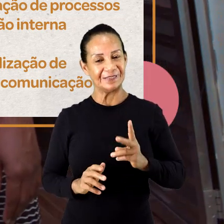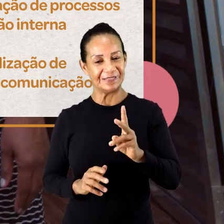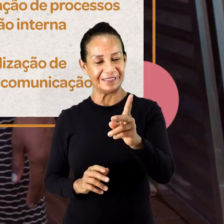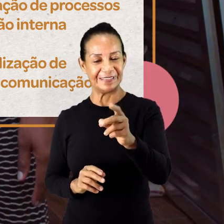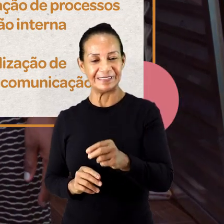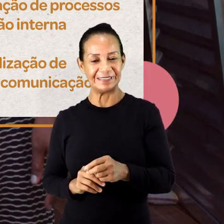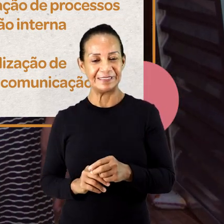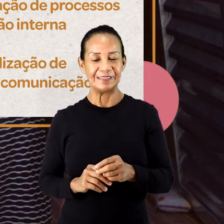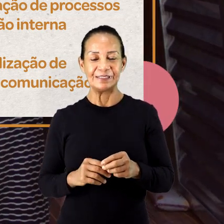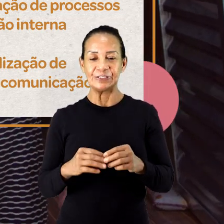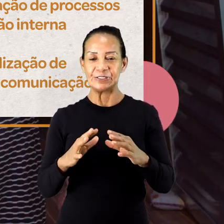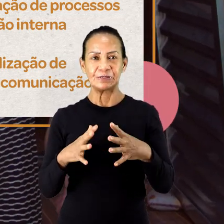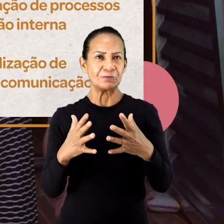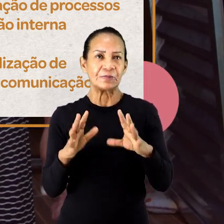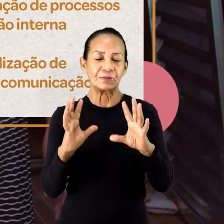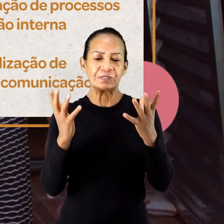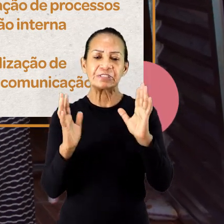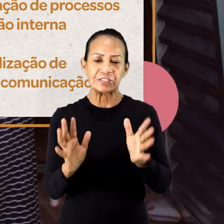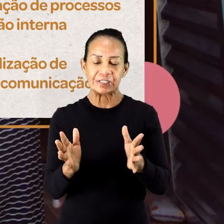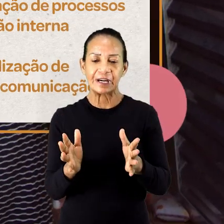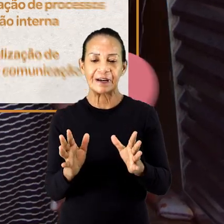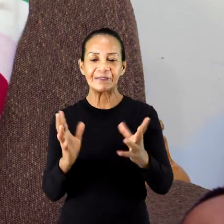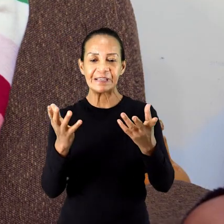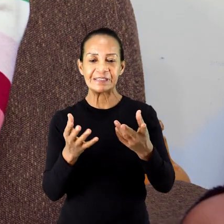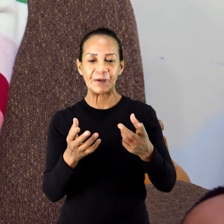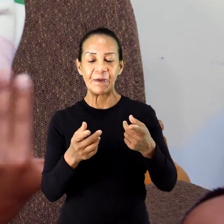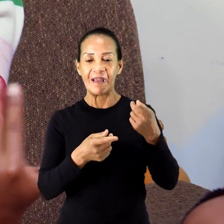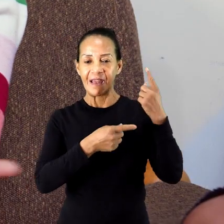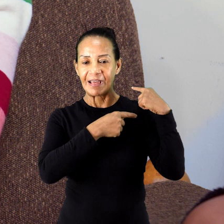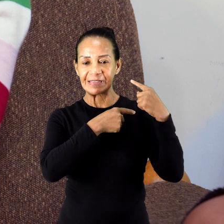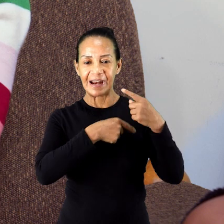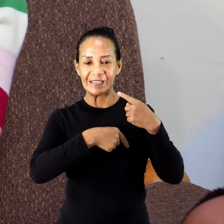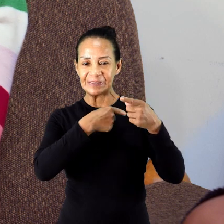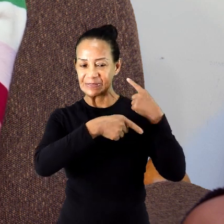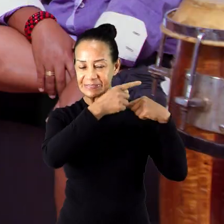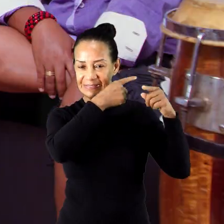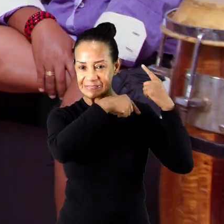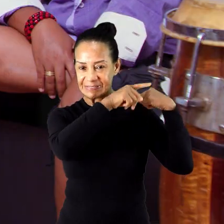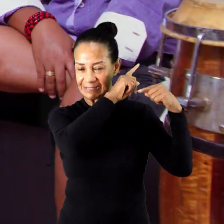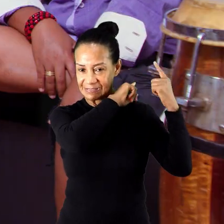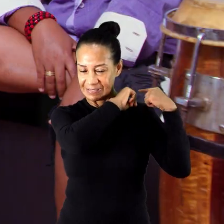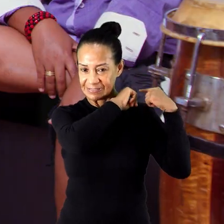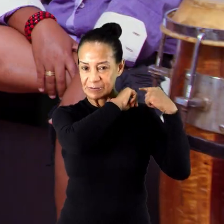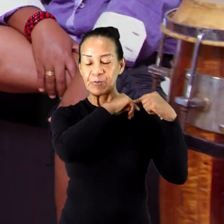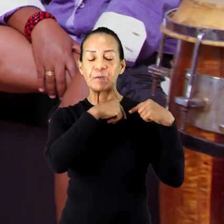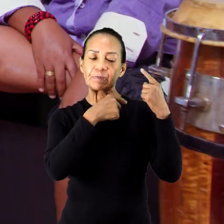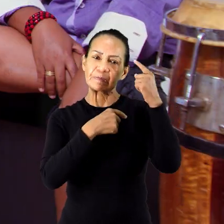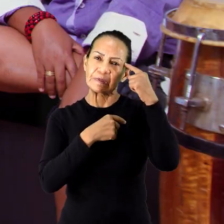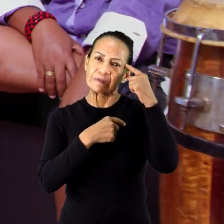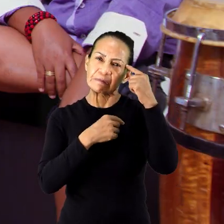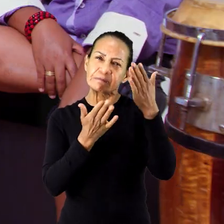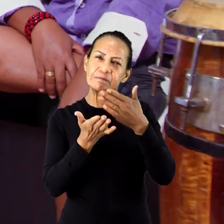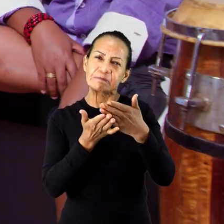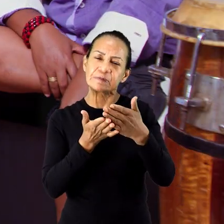ele é uma continuidade de algo que já veio dos nossos ancestrais, né? A gente pensou nessa iniciativa,